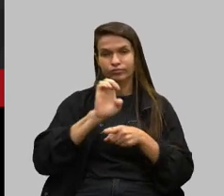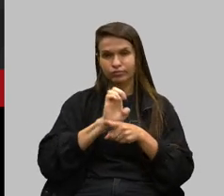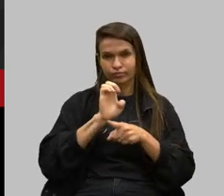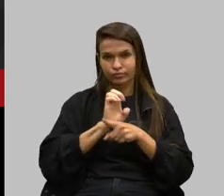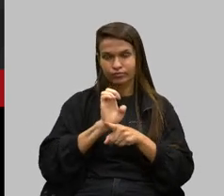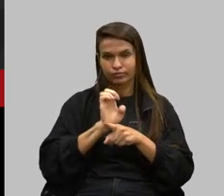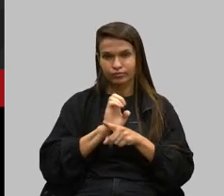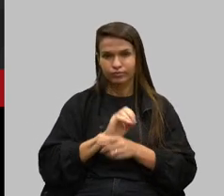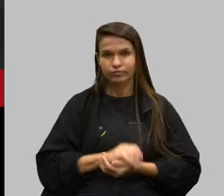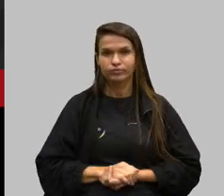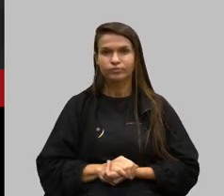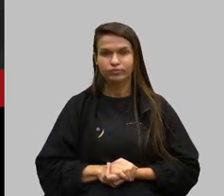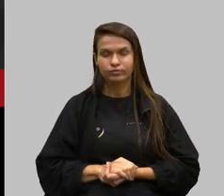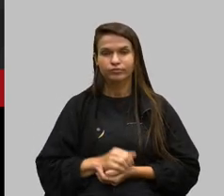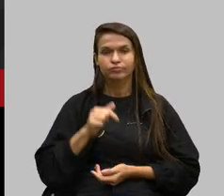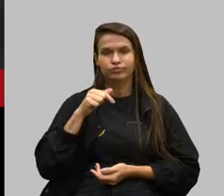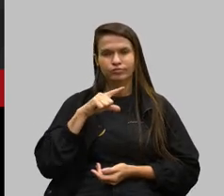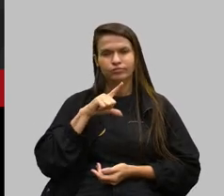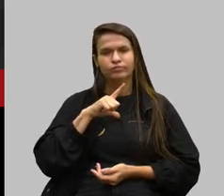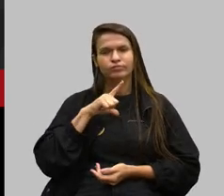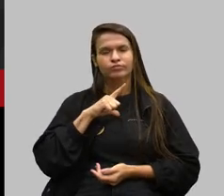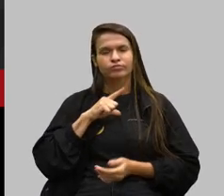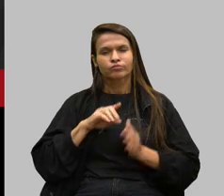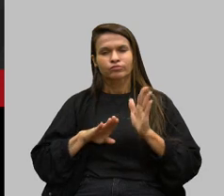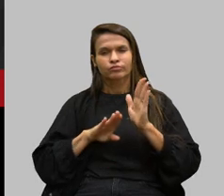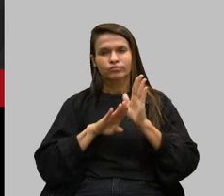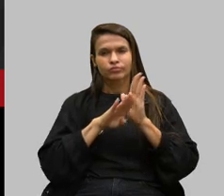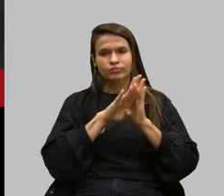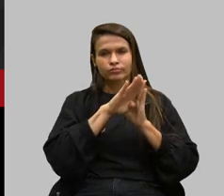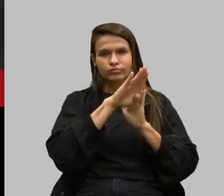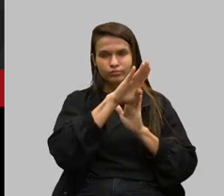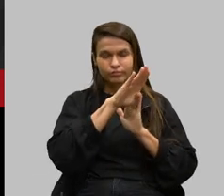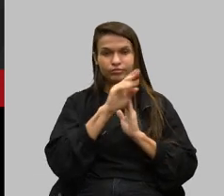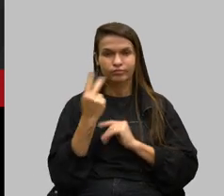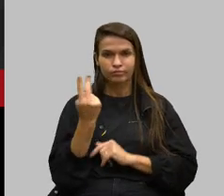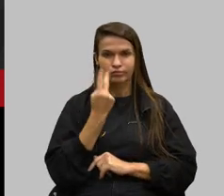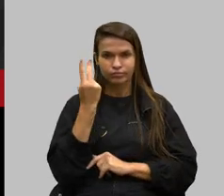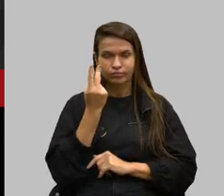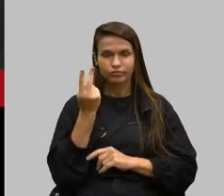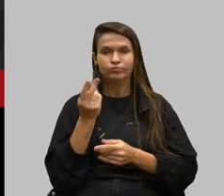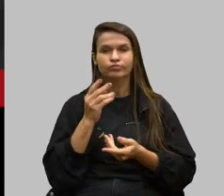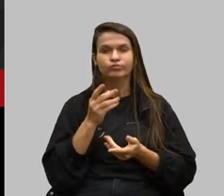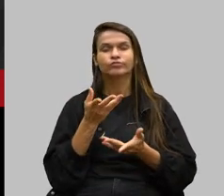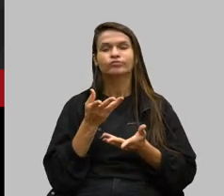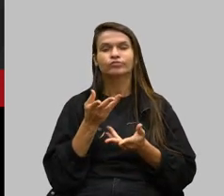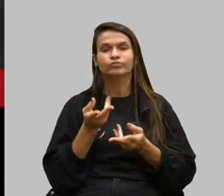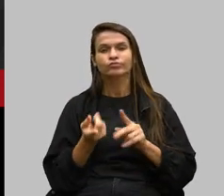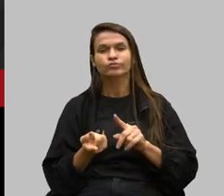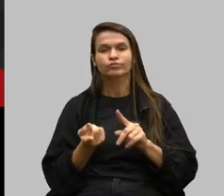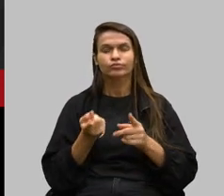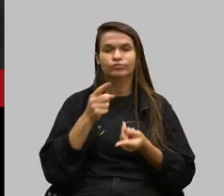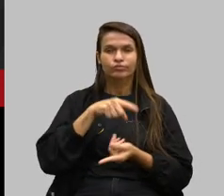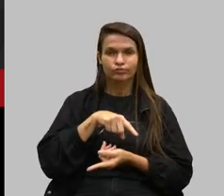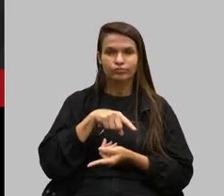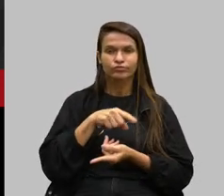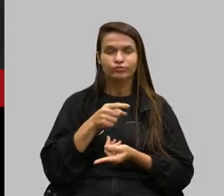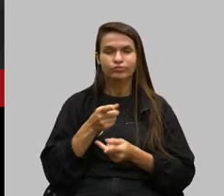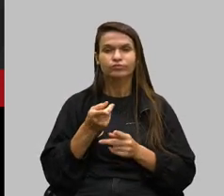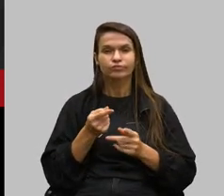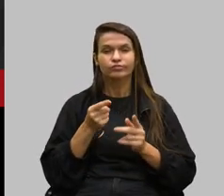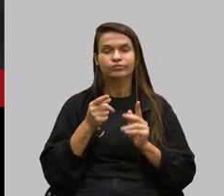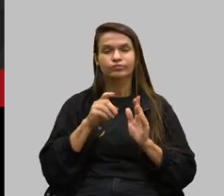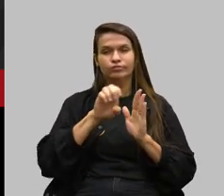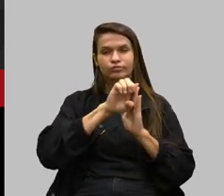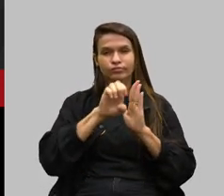estaduais aqui há uma evolução do valor das transferências das emendas